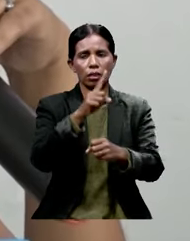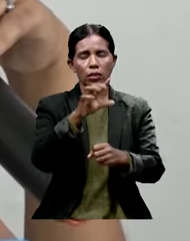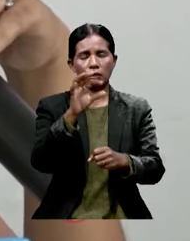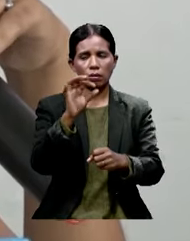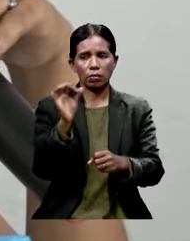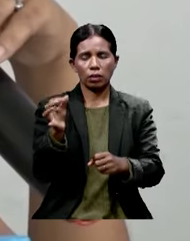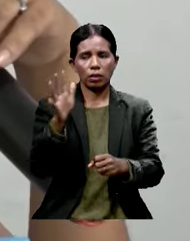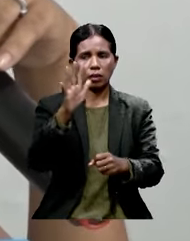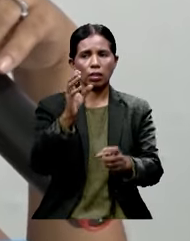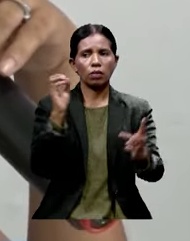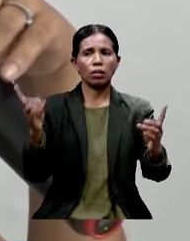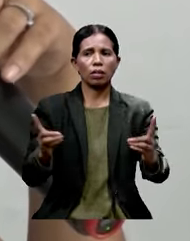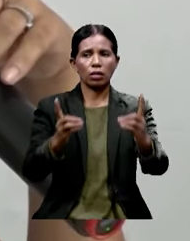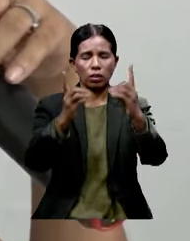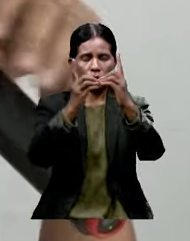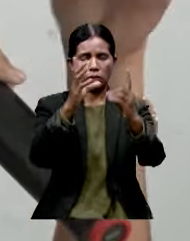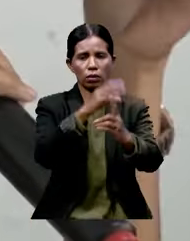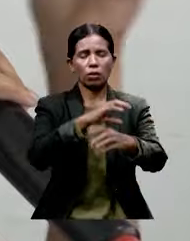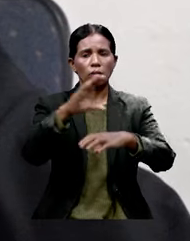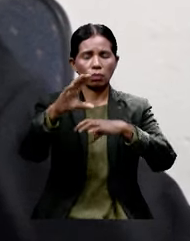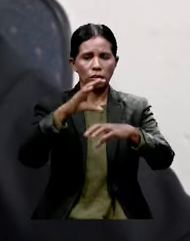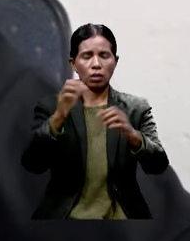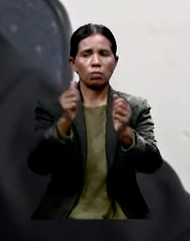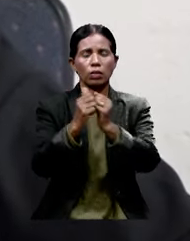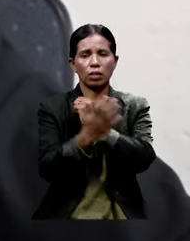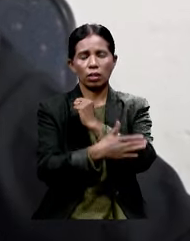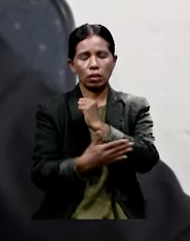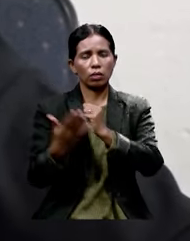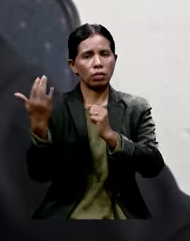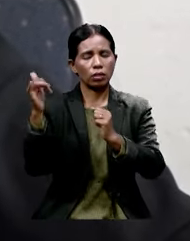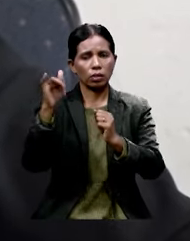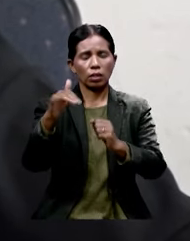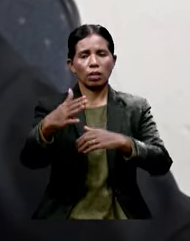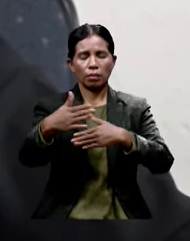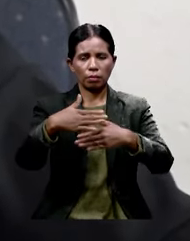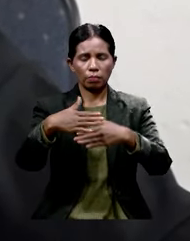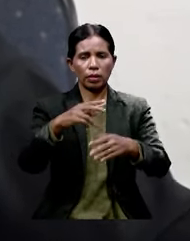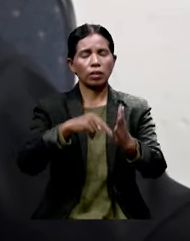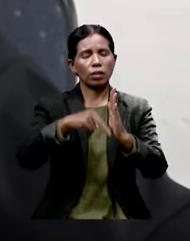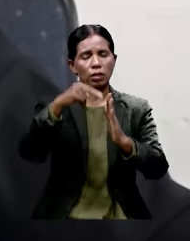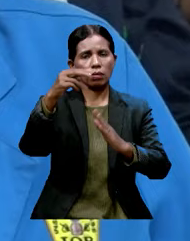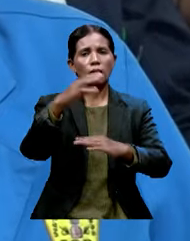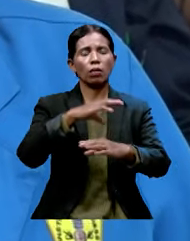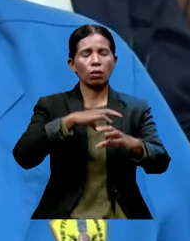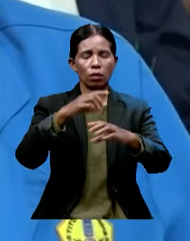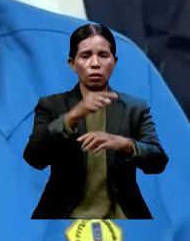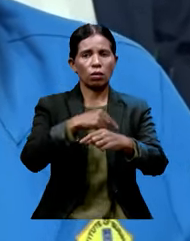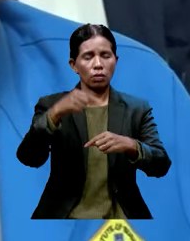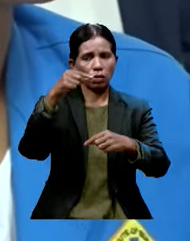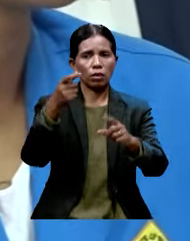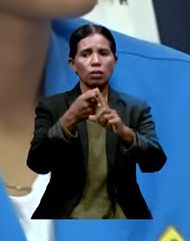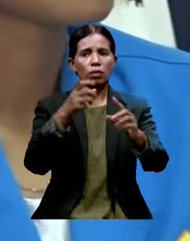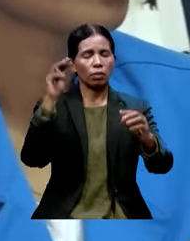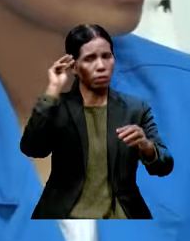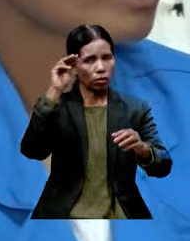ho objetivo atu asoru regra comércio entre nação sira a nível global ka basic nível global no Timor-Leste li husi conferência